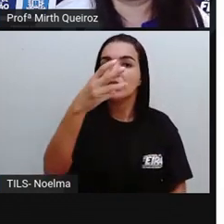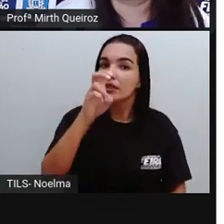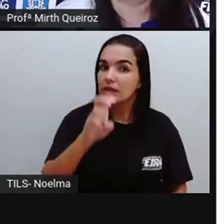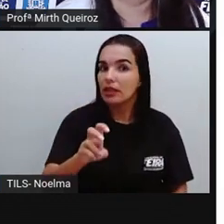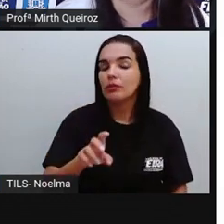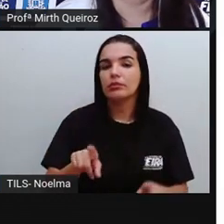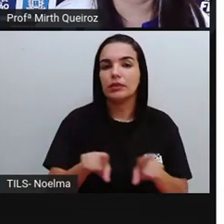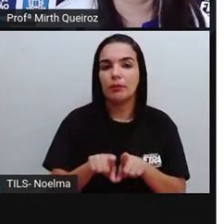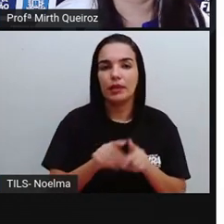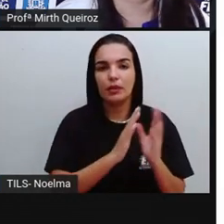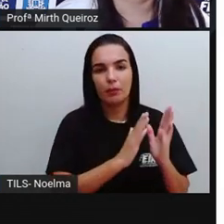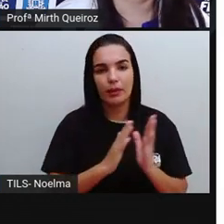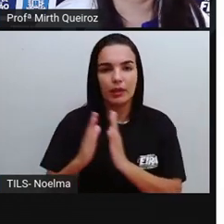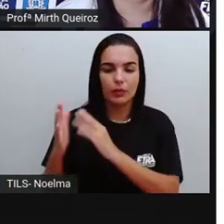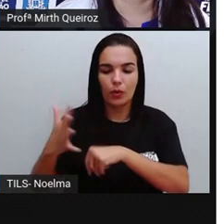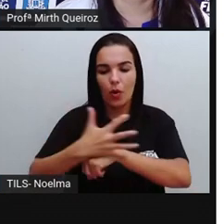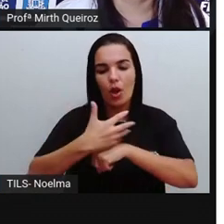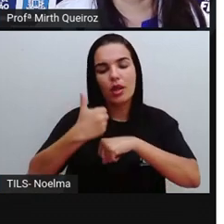do café.